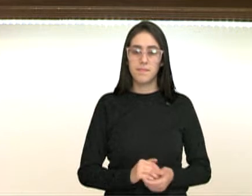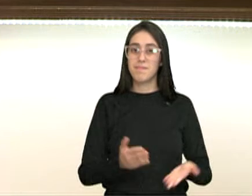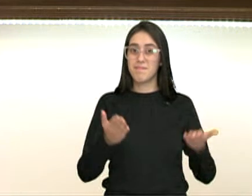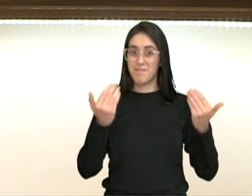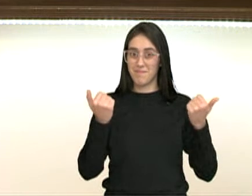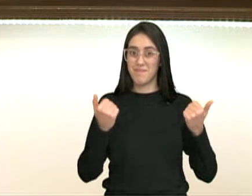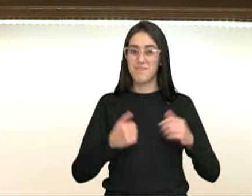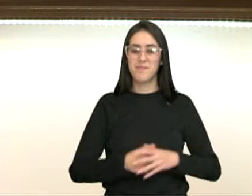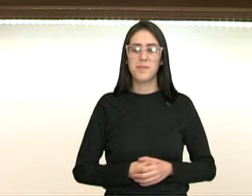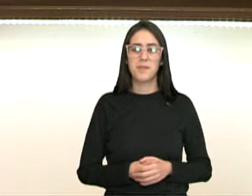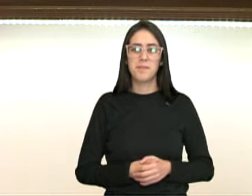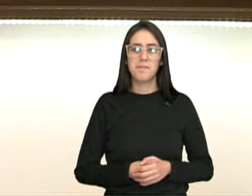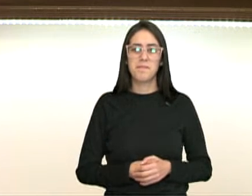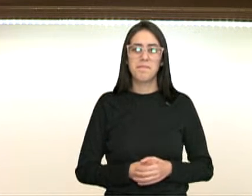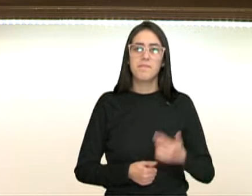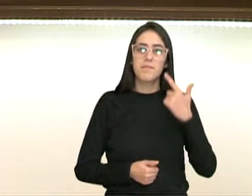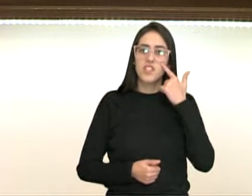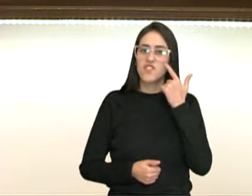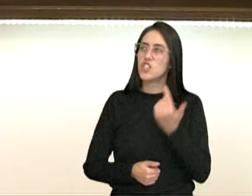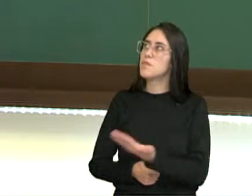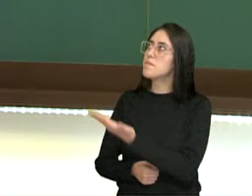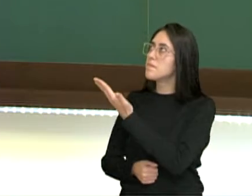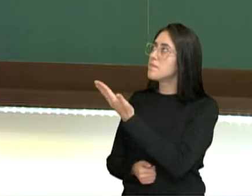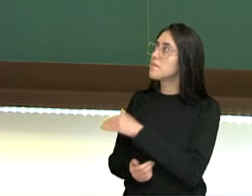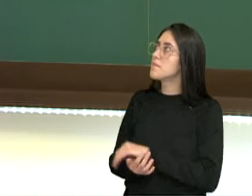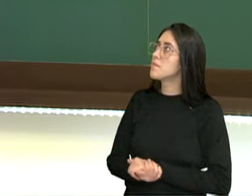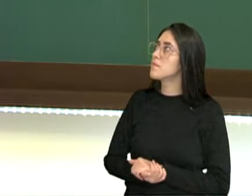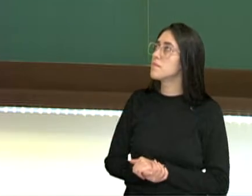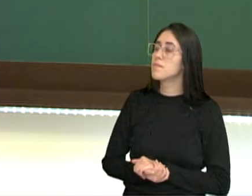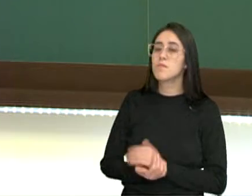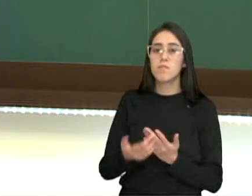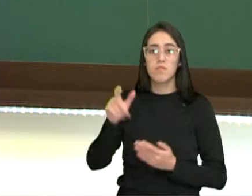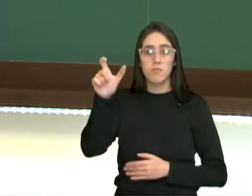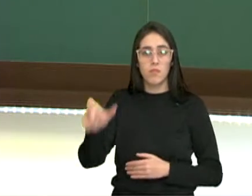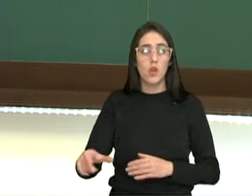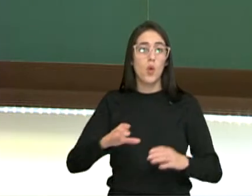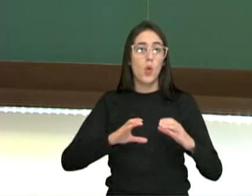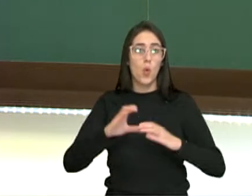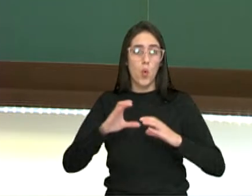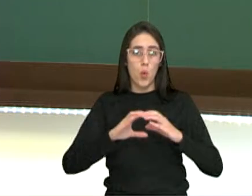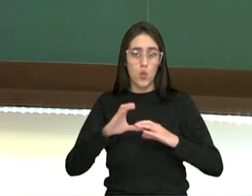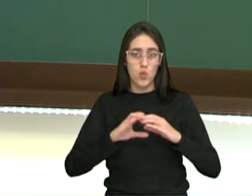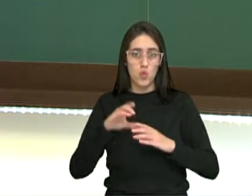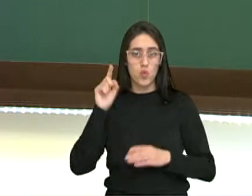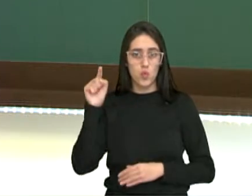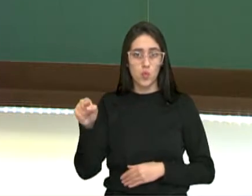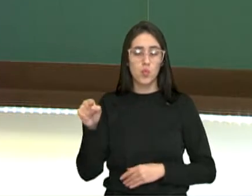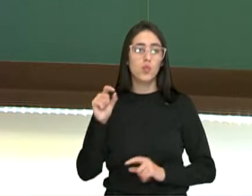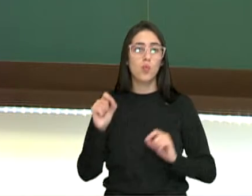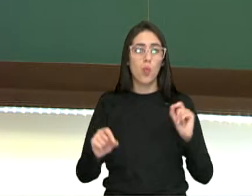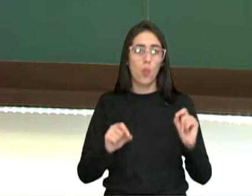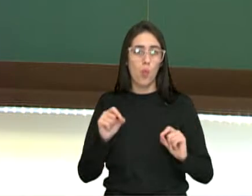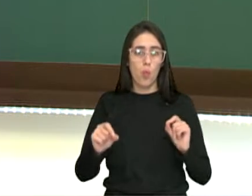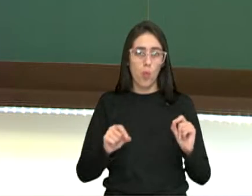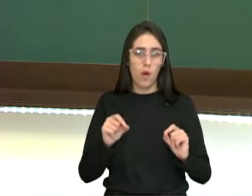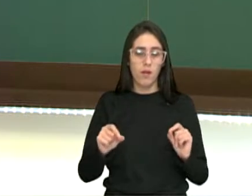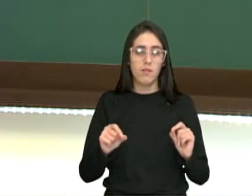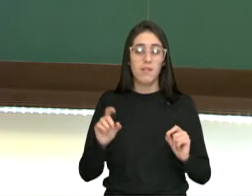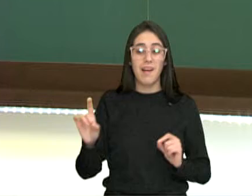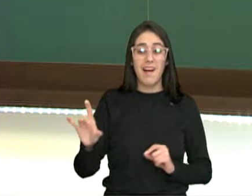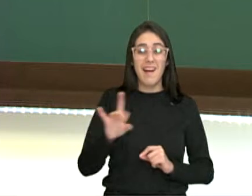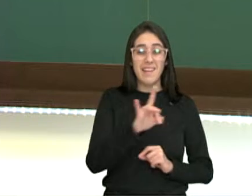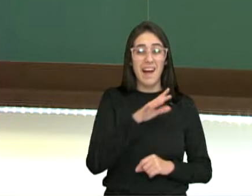Vamos lá, pessoal? Então, veja, ele fez um concurso e nesse concurso, cada área